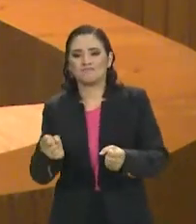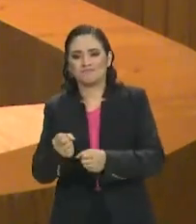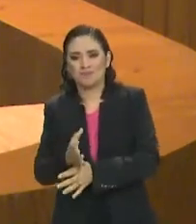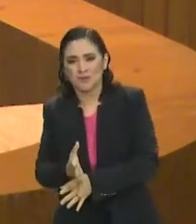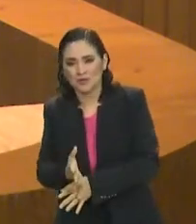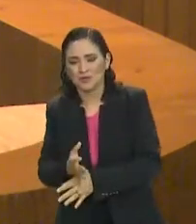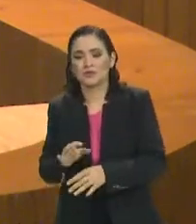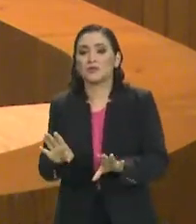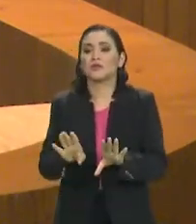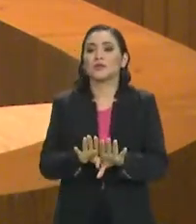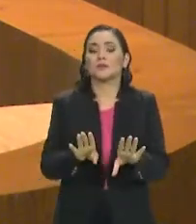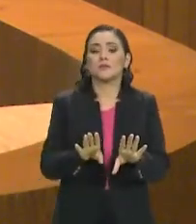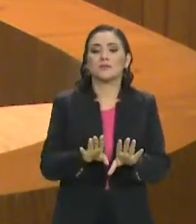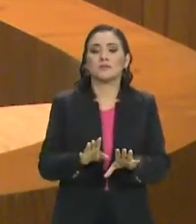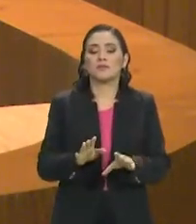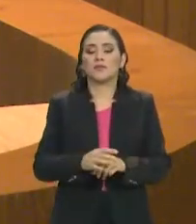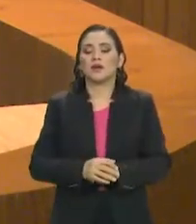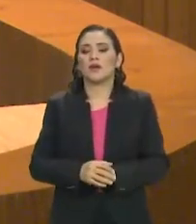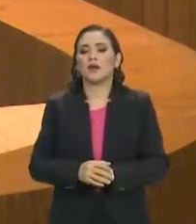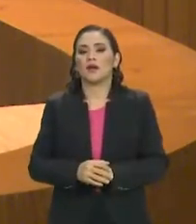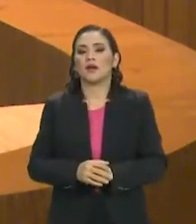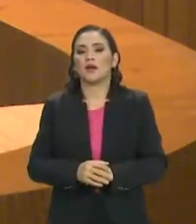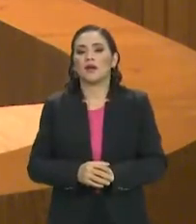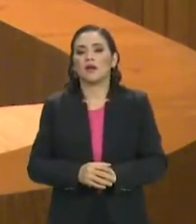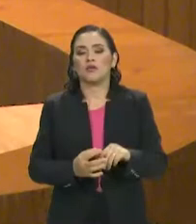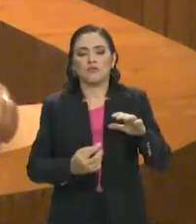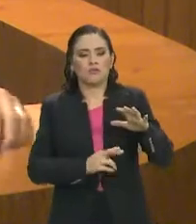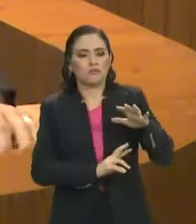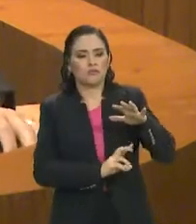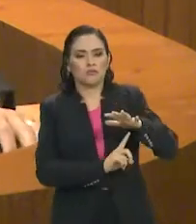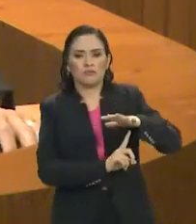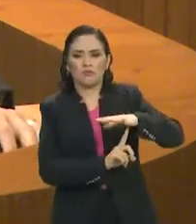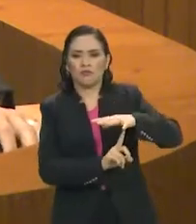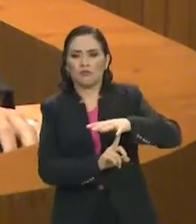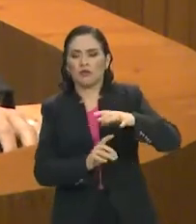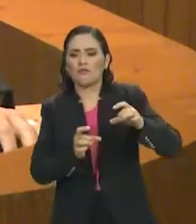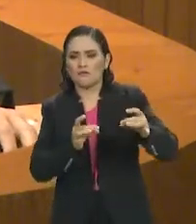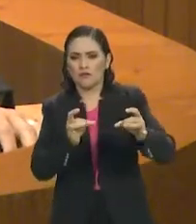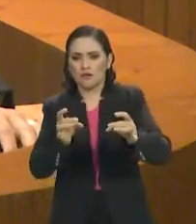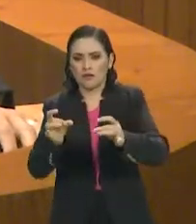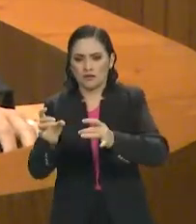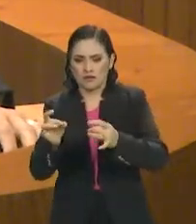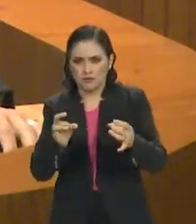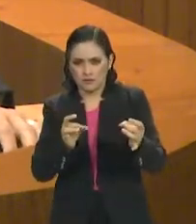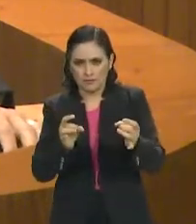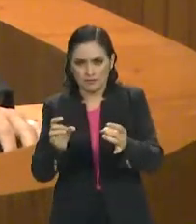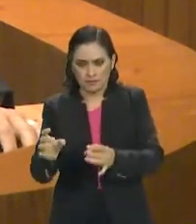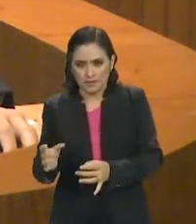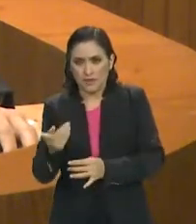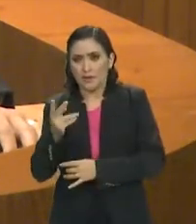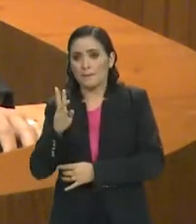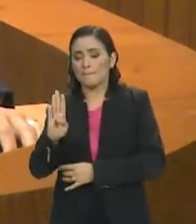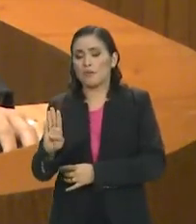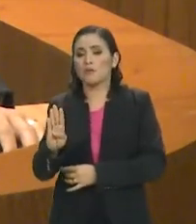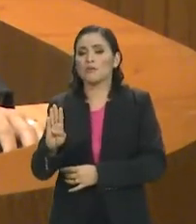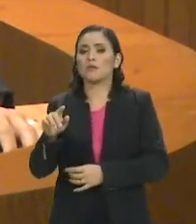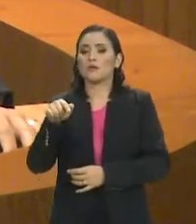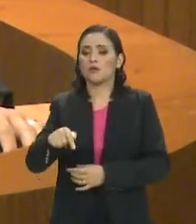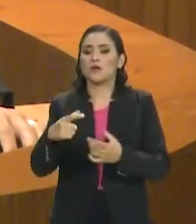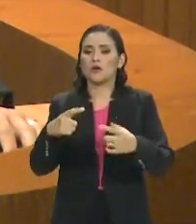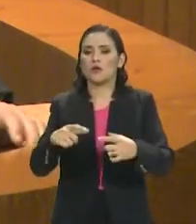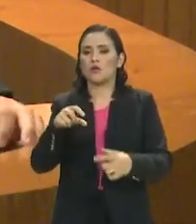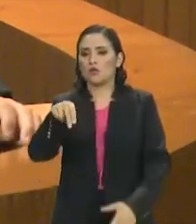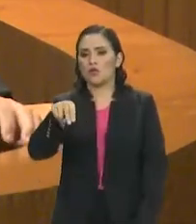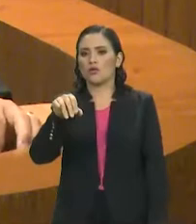do hospital, do mercado público da cidade de Nina Rodrigues. Um mercado que servirá e muito para a